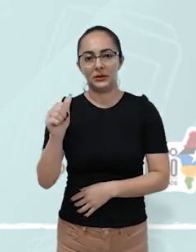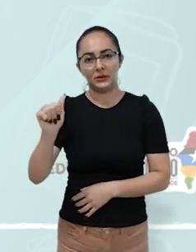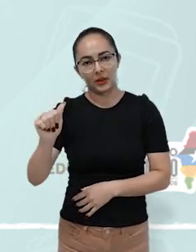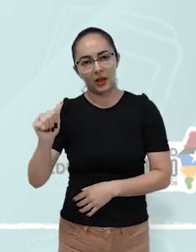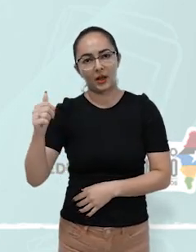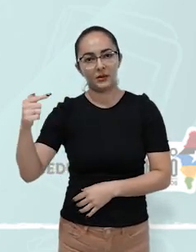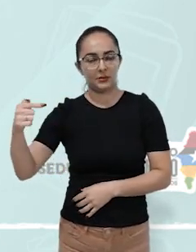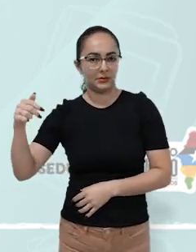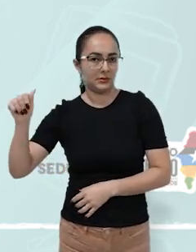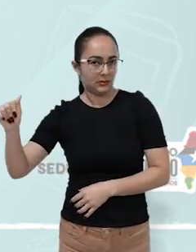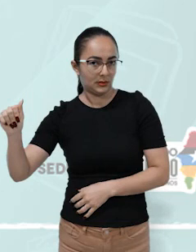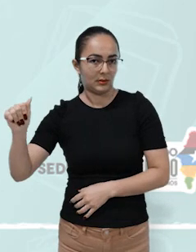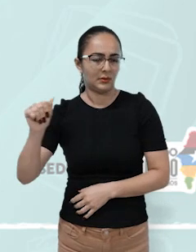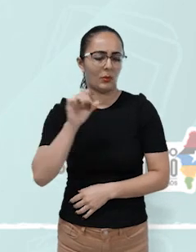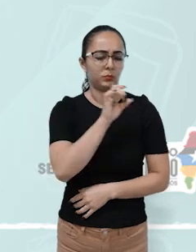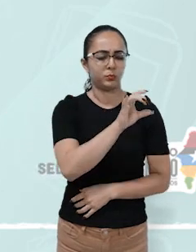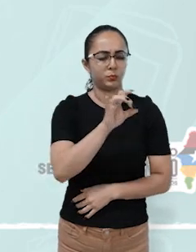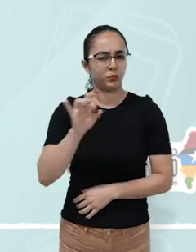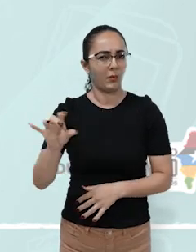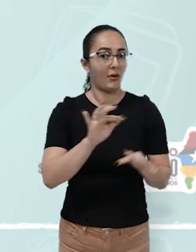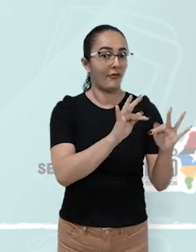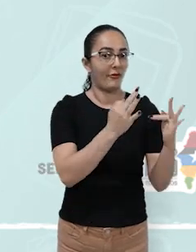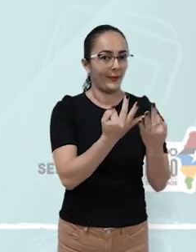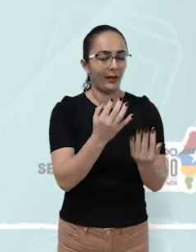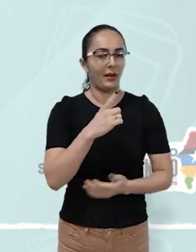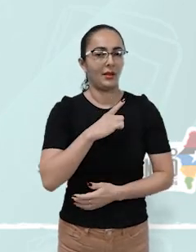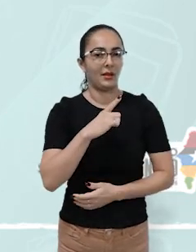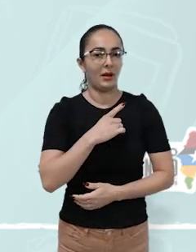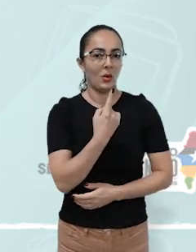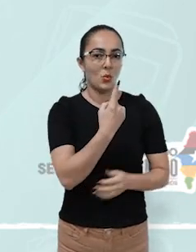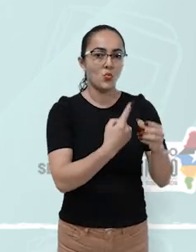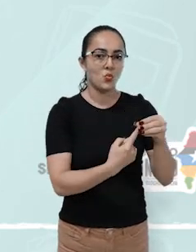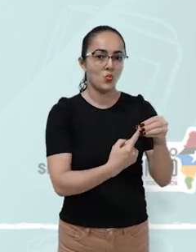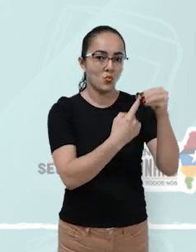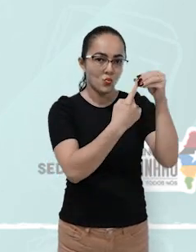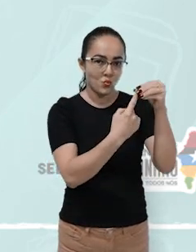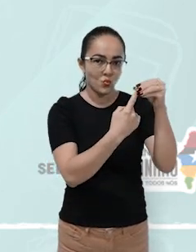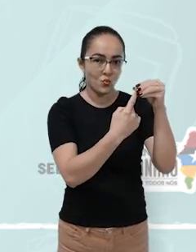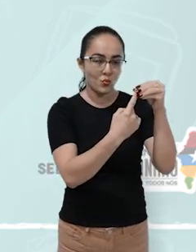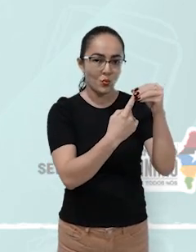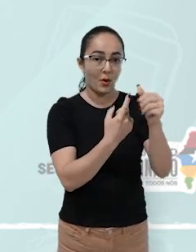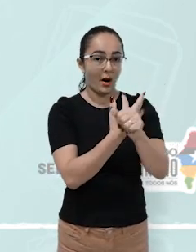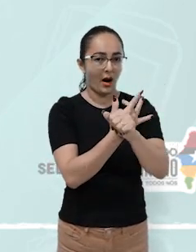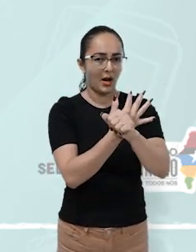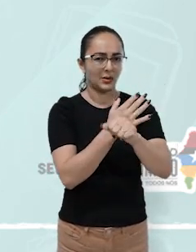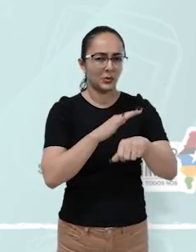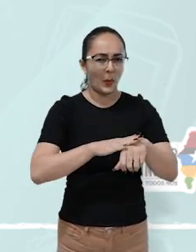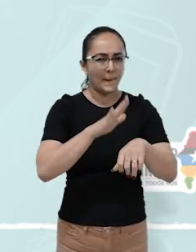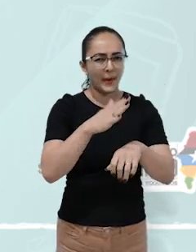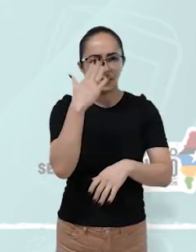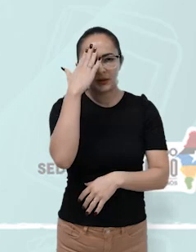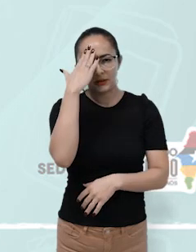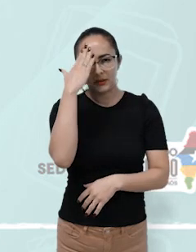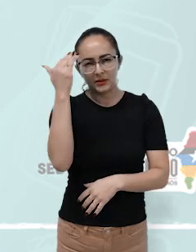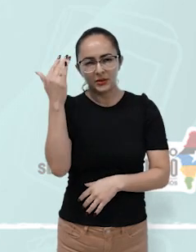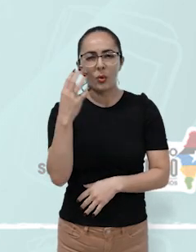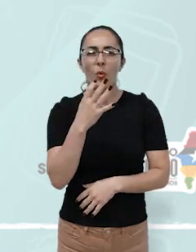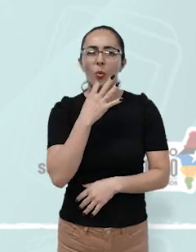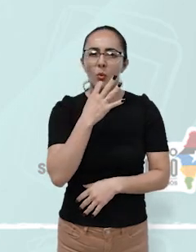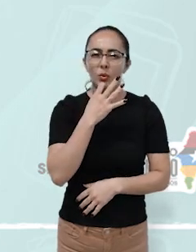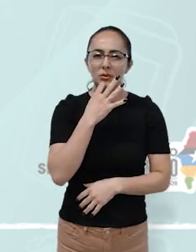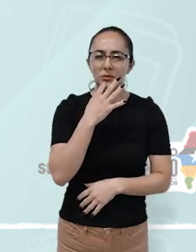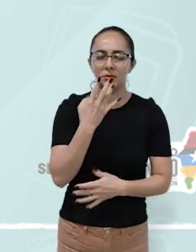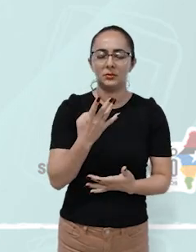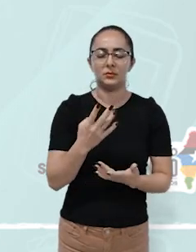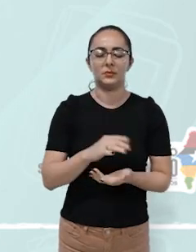cada família dessas tem um ácido representativo, é aquele mais comum, ok? Ou aquele que vai aparecer